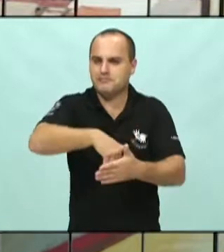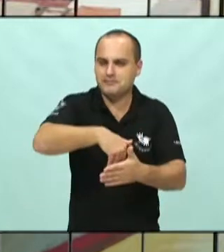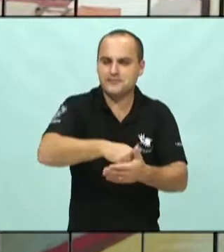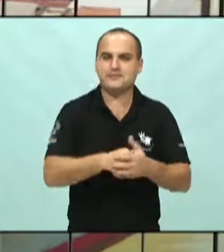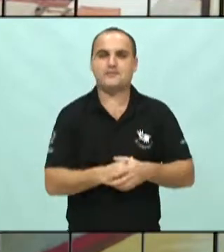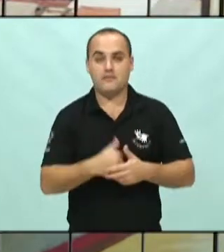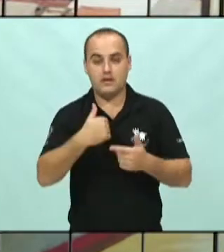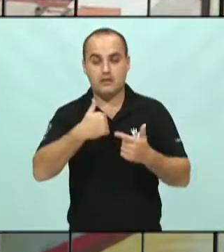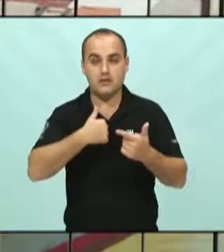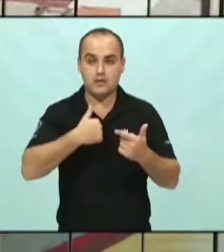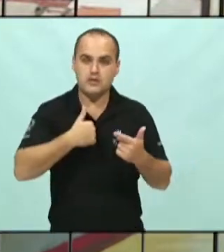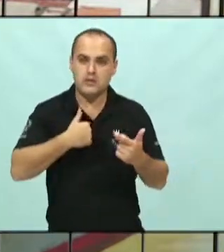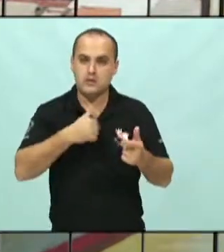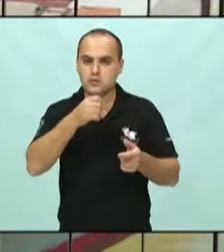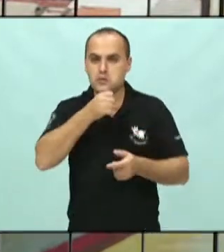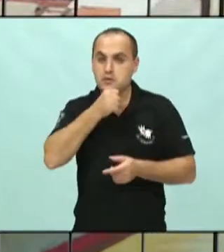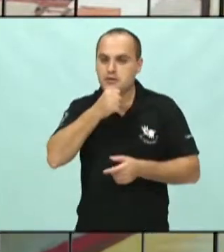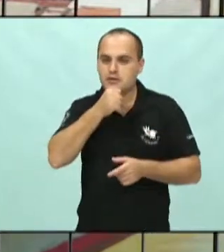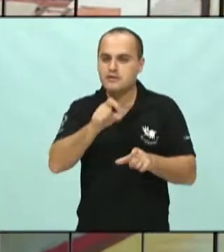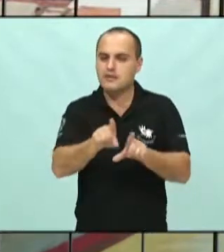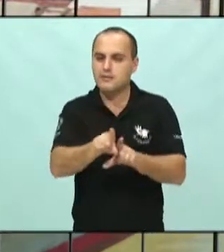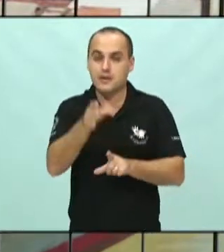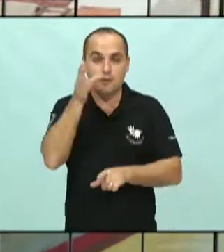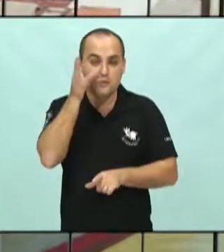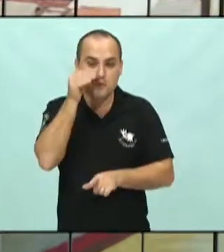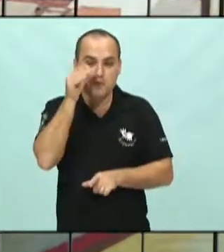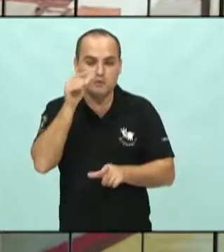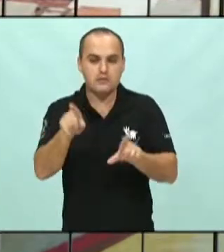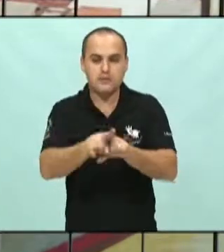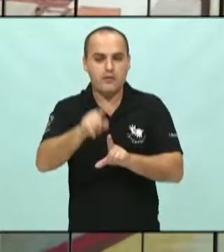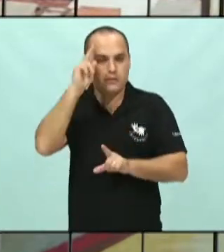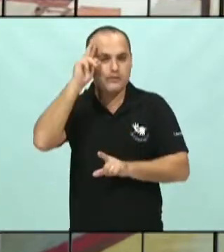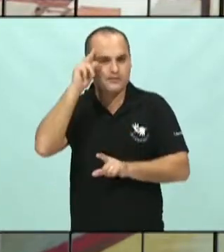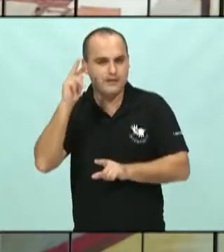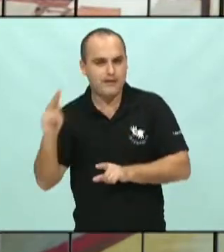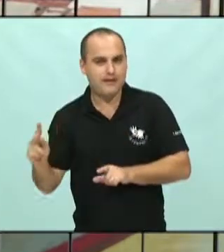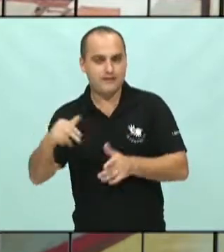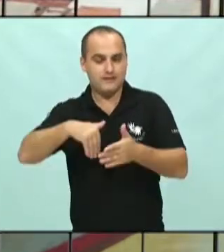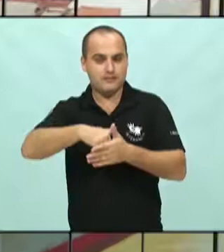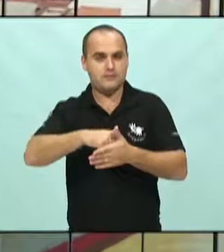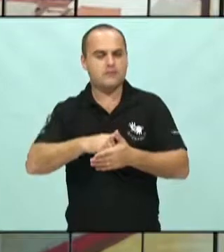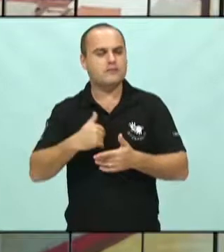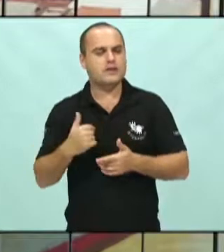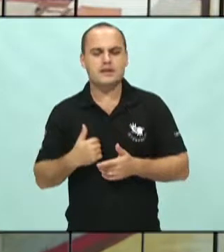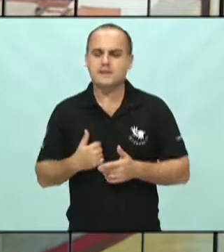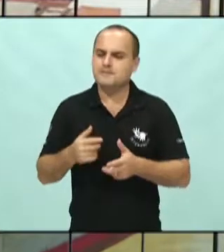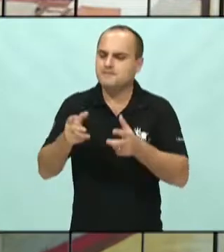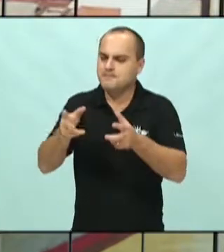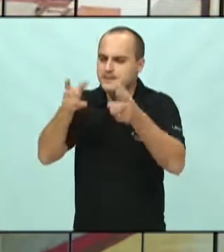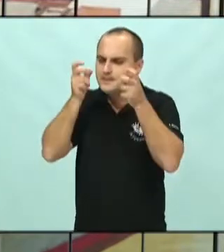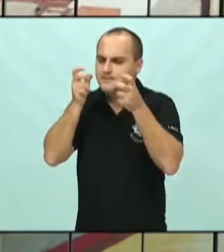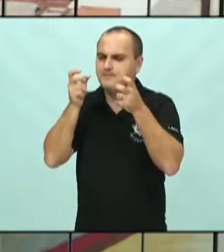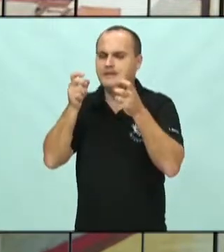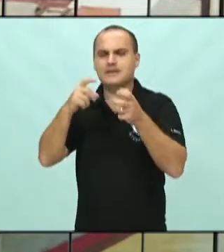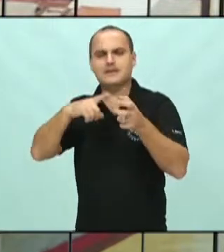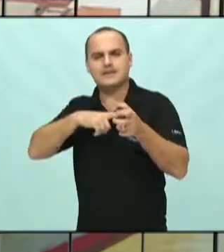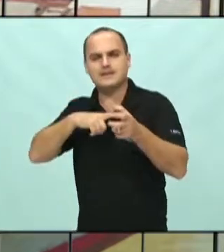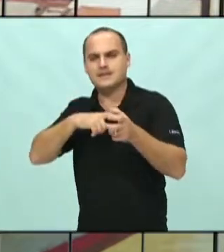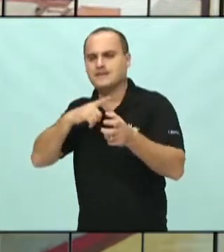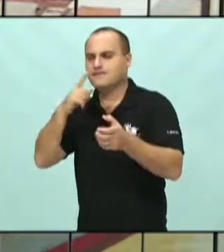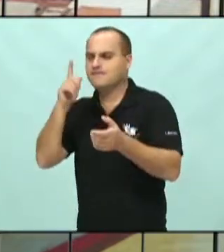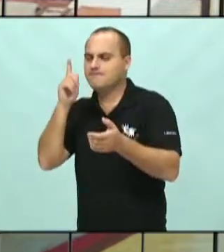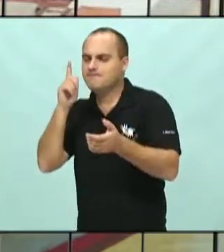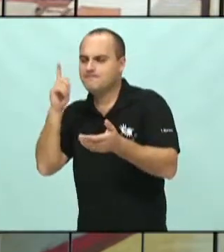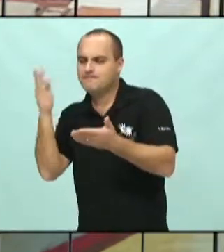jornalista e um curioso, né, pela história dos clubes, eu percebi que no Marcílio ainda tinha muitas lacunas, né,